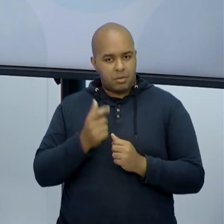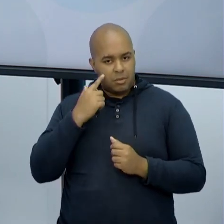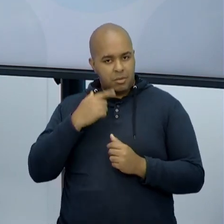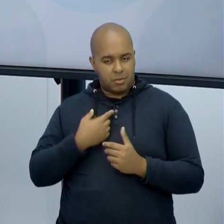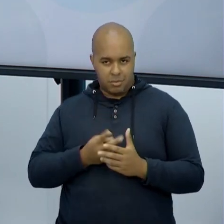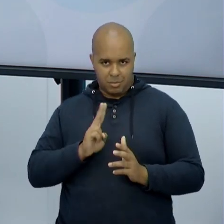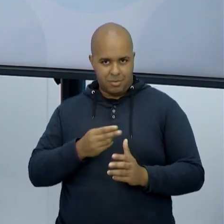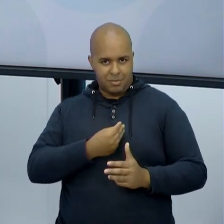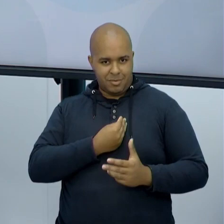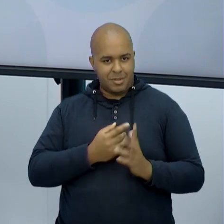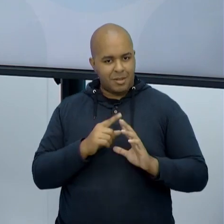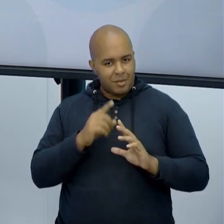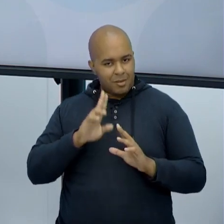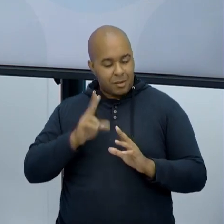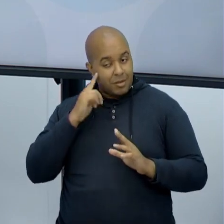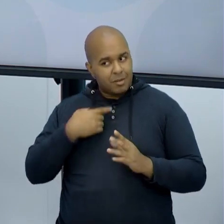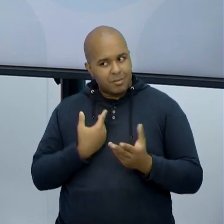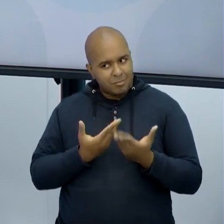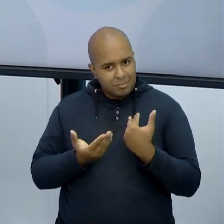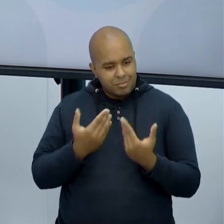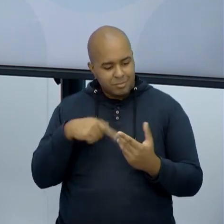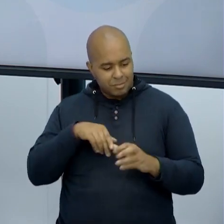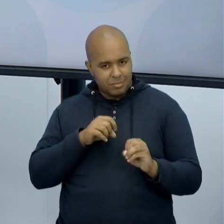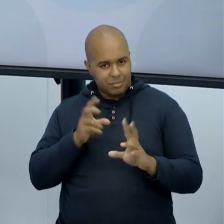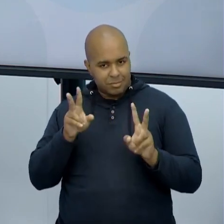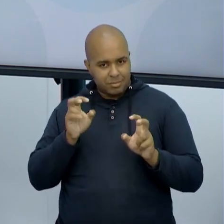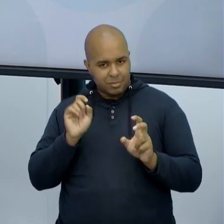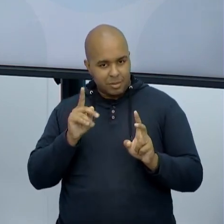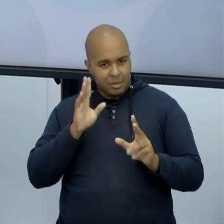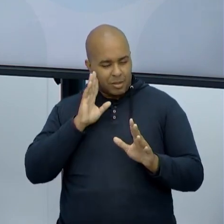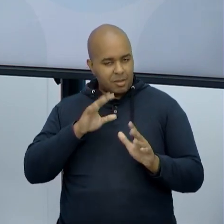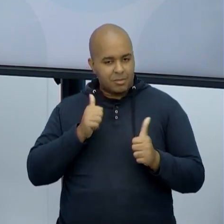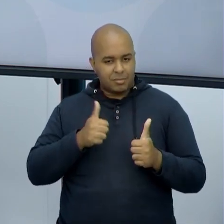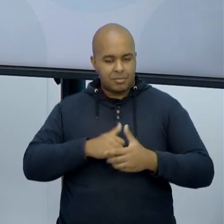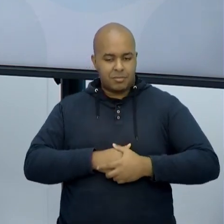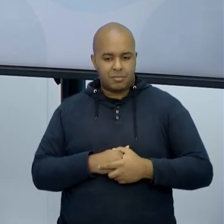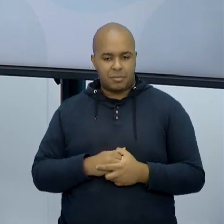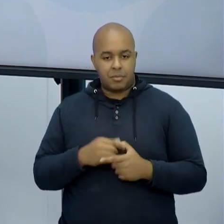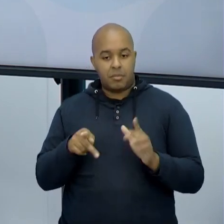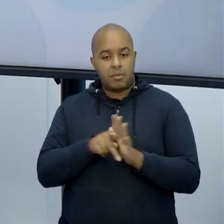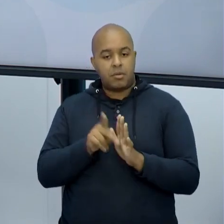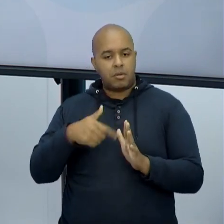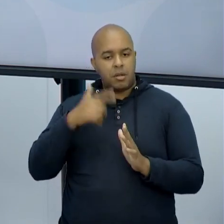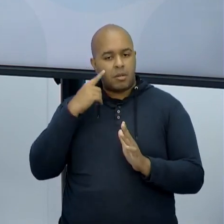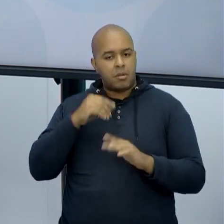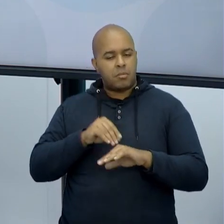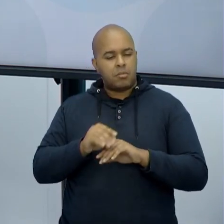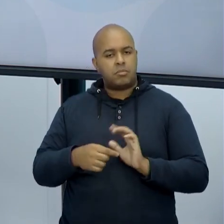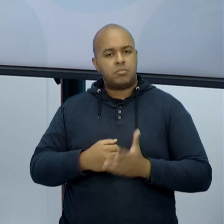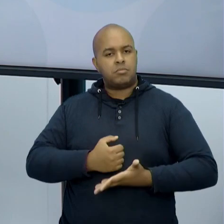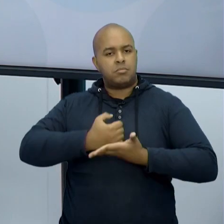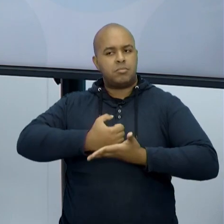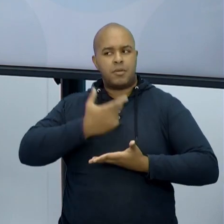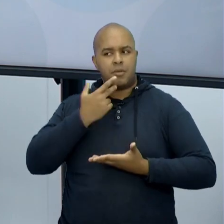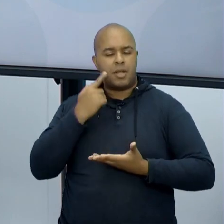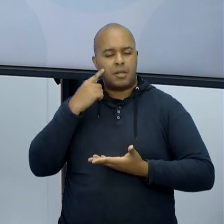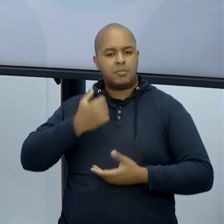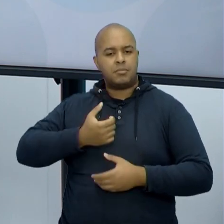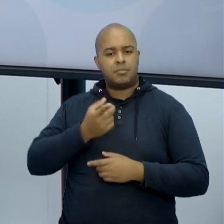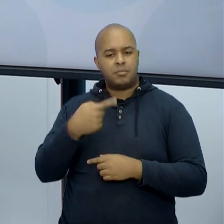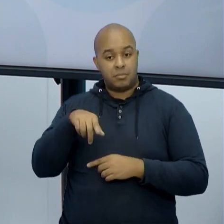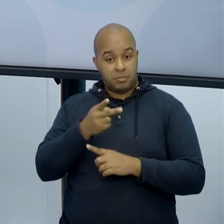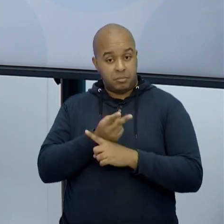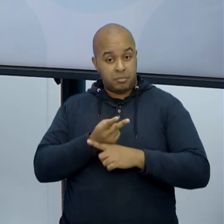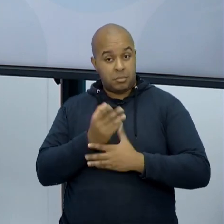continuando vivo, tá bom? Resta com vocês aqui, nessa aula, desse assunto. Estamos legal, tá certo? Para poder, eu vou indicar ao Oscar e falar para vocês